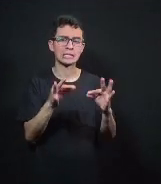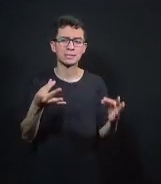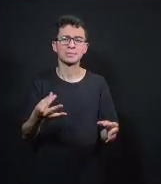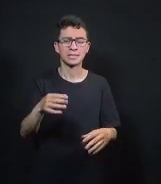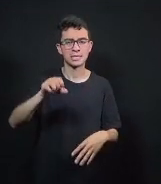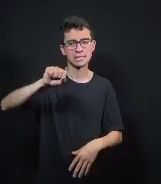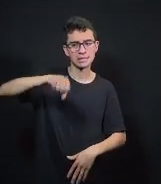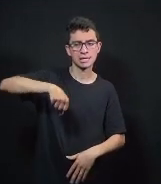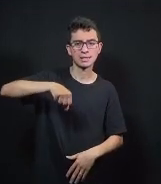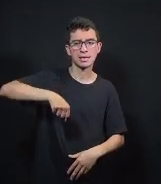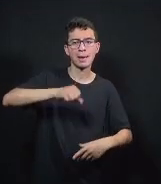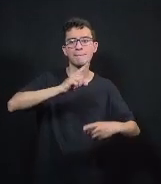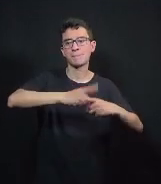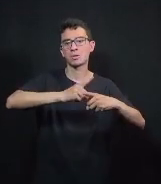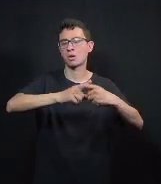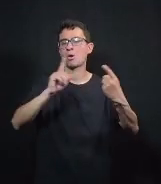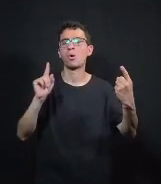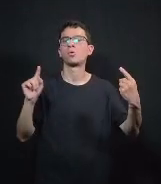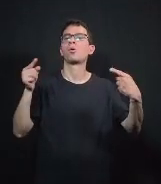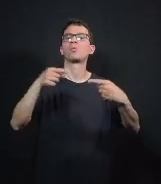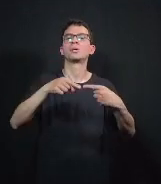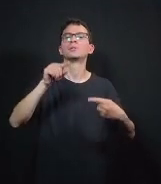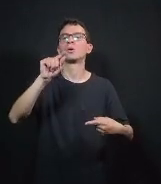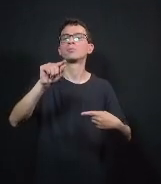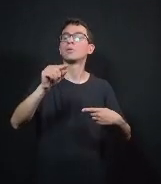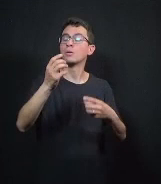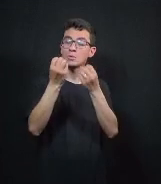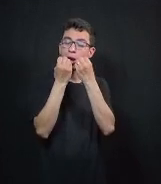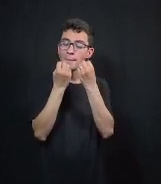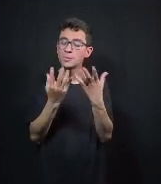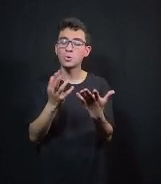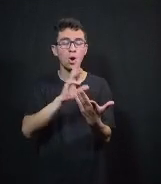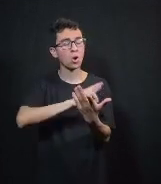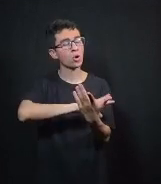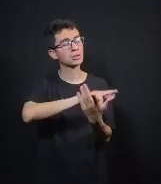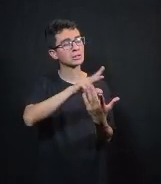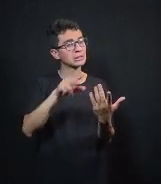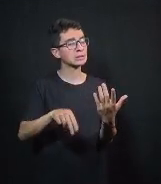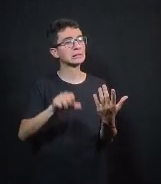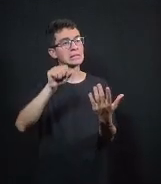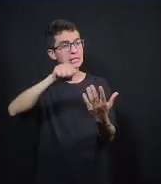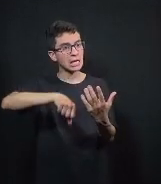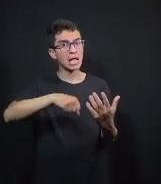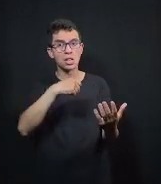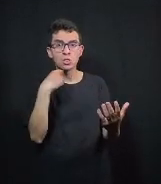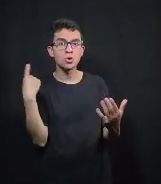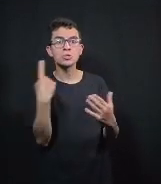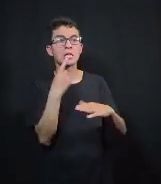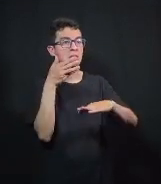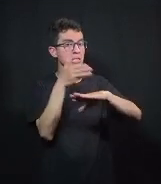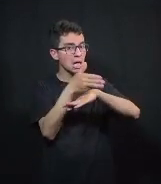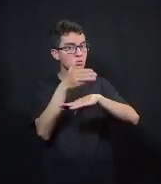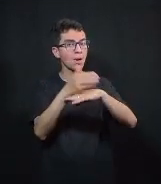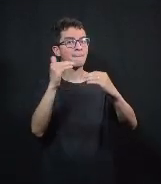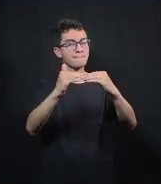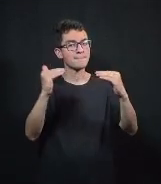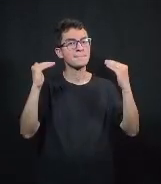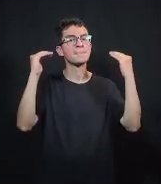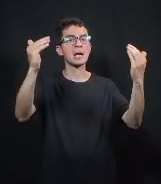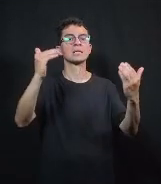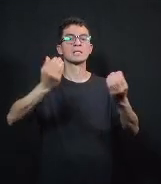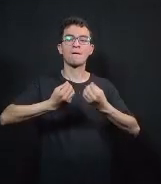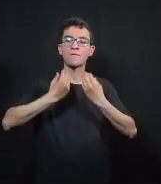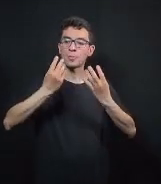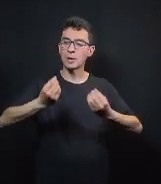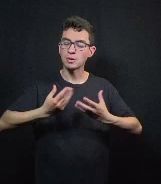E eu acho que isso tem a ver com uma coisa que, na verdade, é boa, que é o fato de que a gente está tendo mais acesso à informação, está tendo mais acesso a